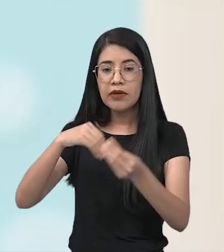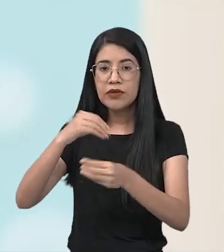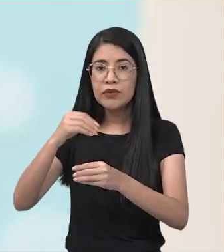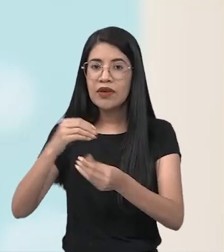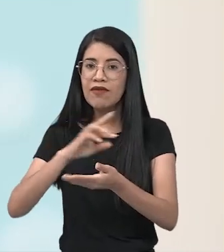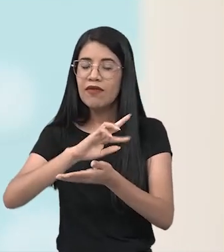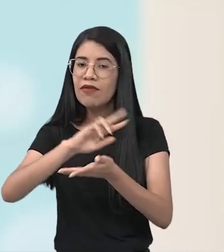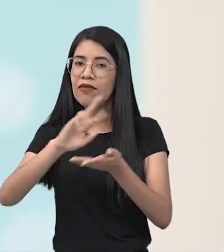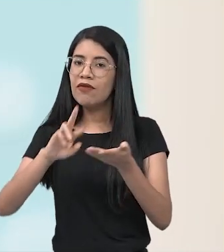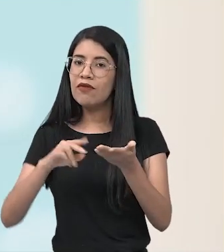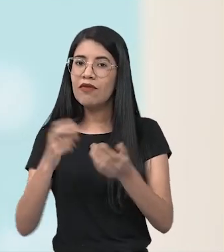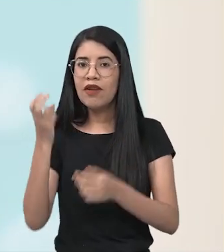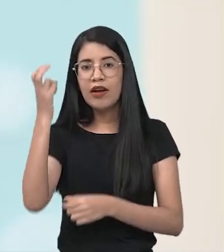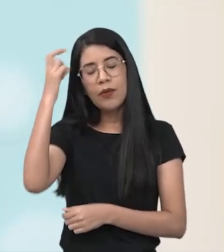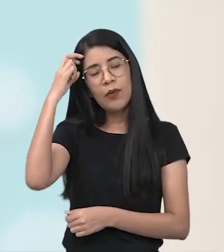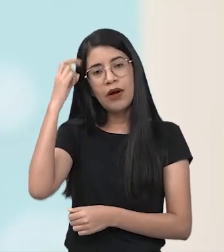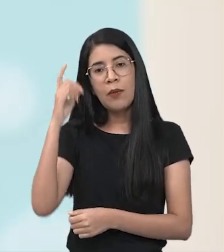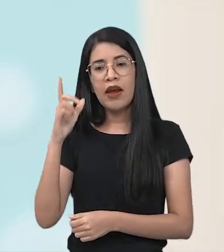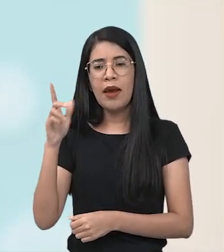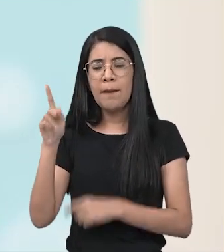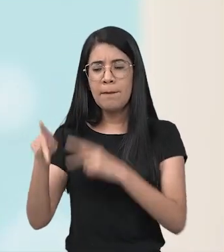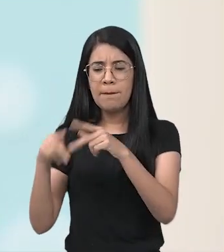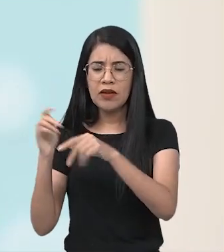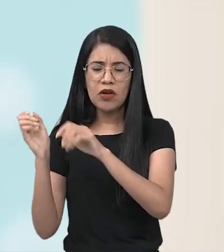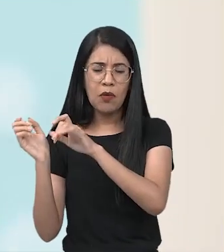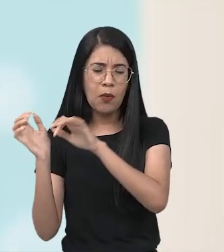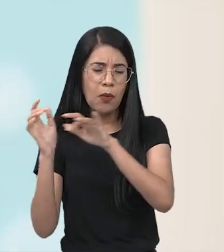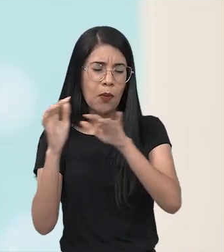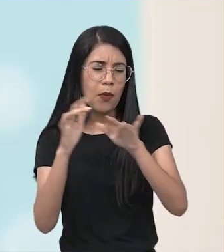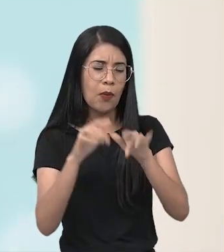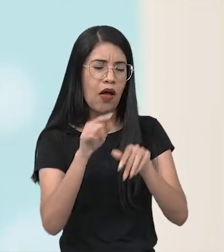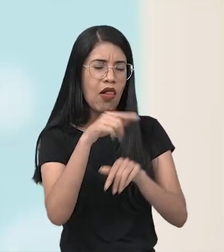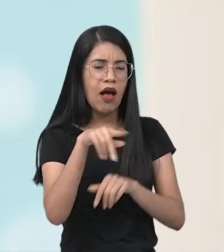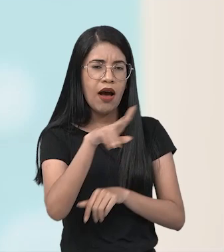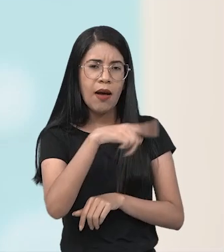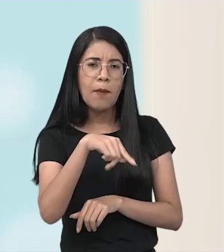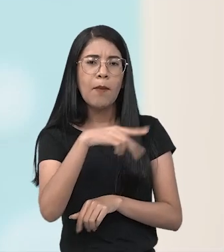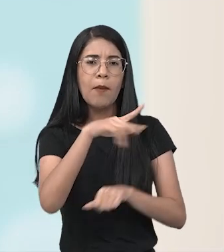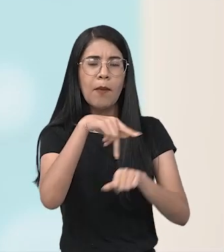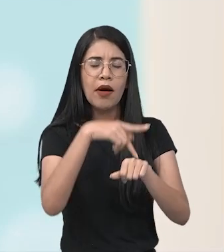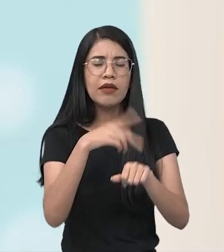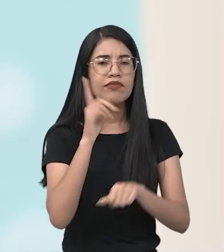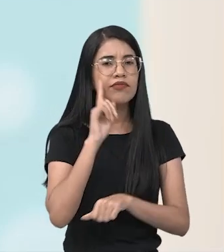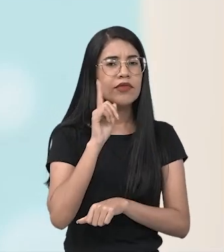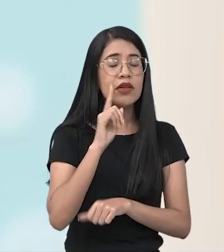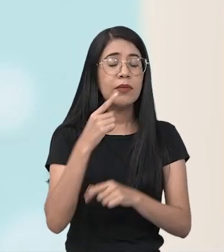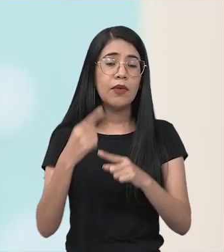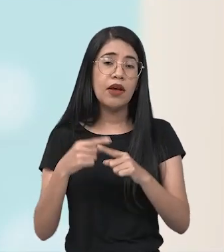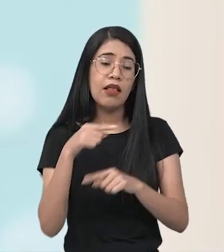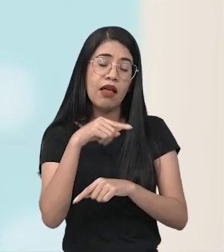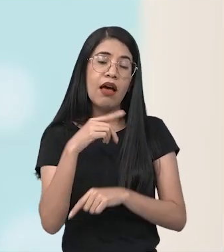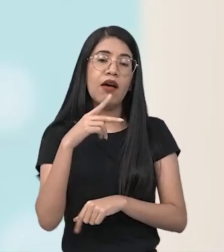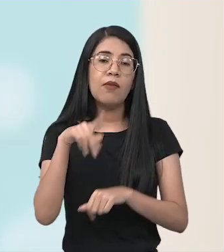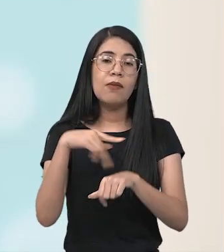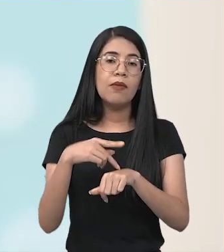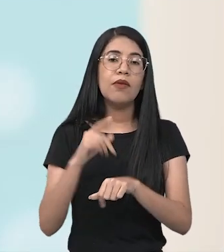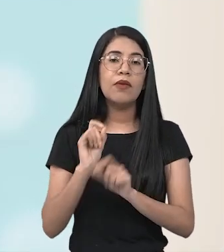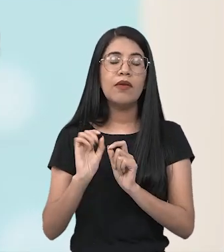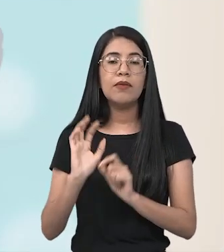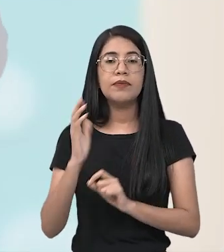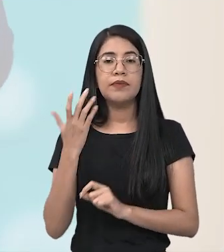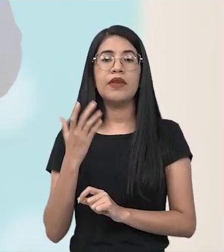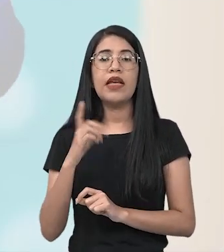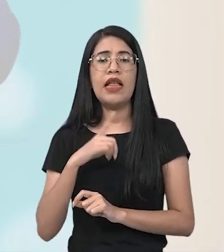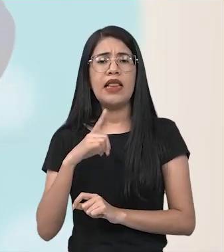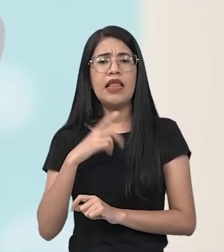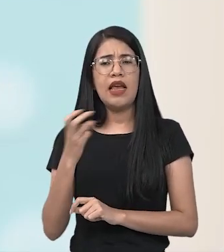cultural, porque vai gente do mundo inteiro para entrar nos Estados Unidos, porque os Estados Unidos, por conta, né, da sua